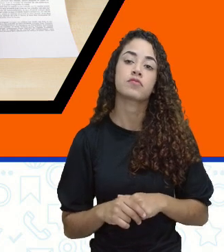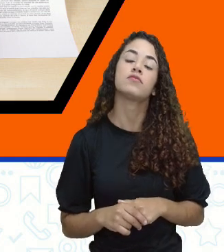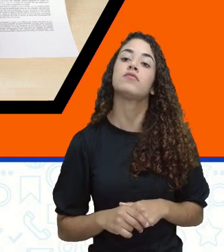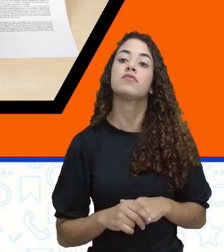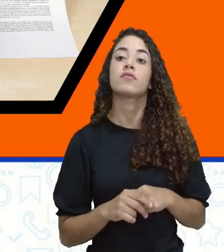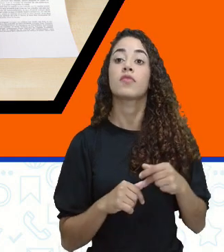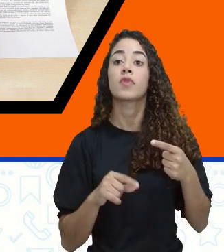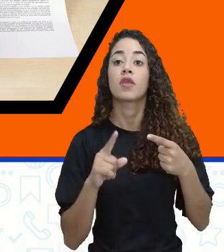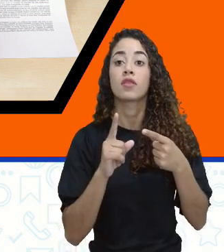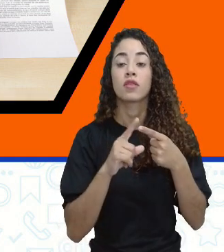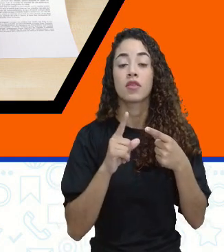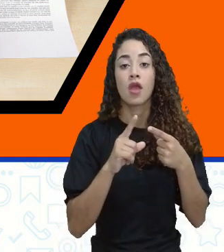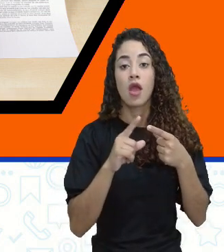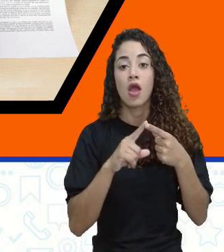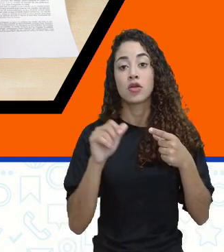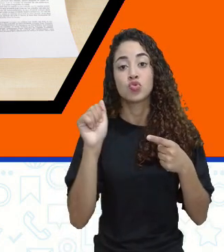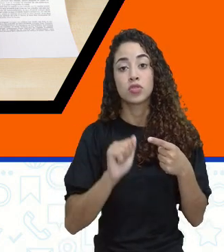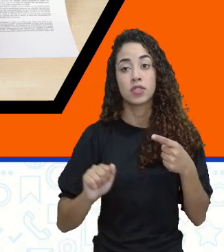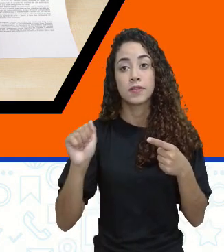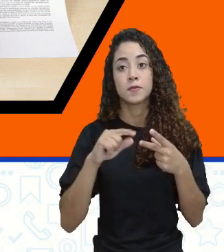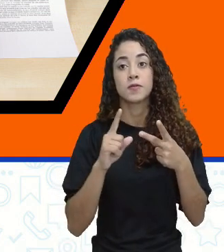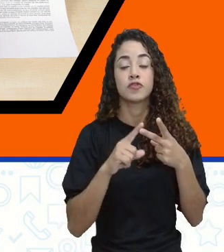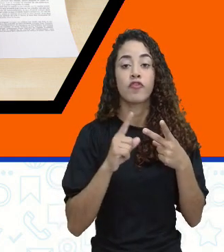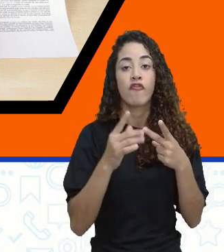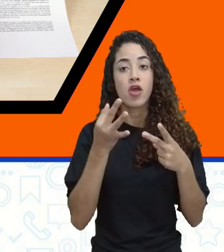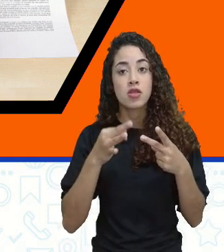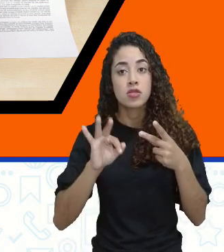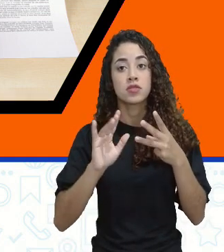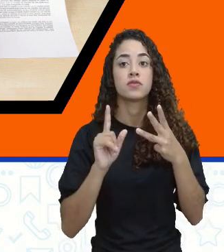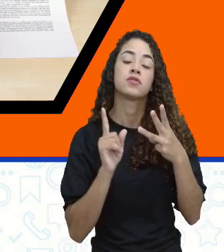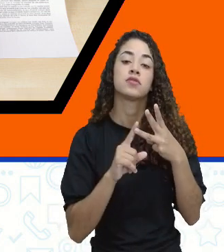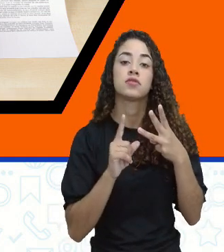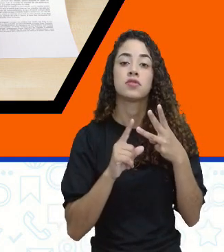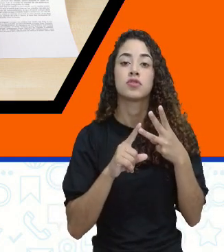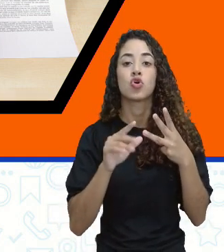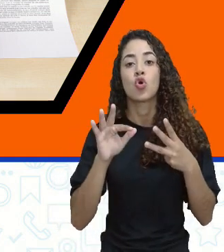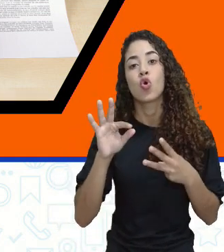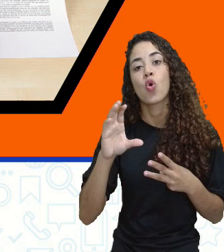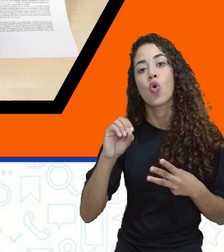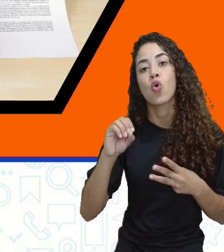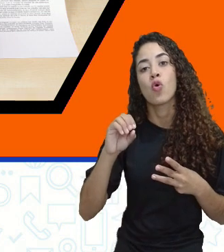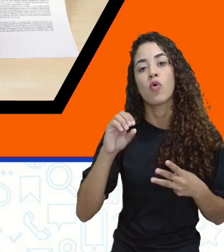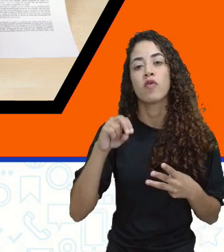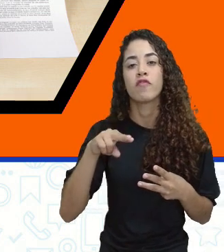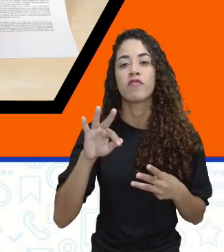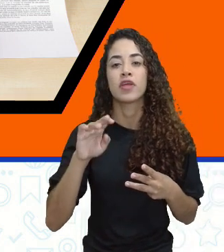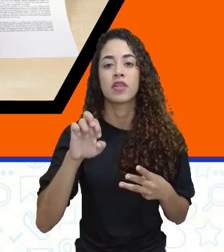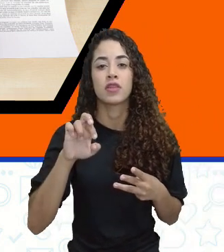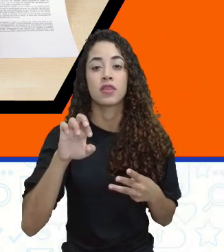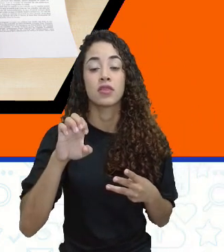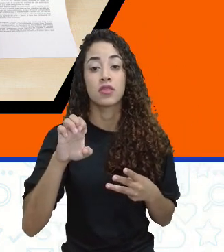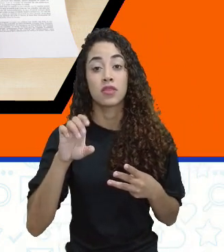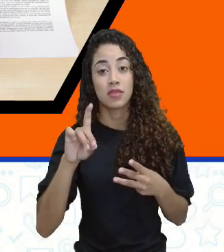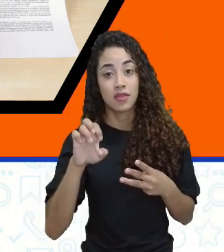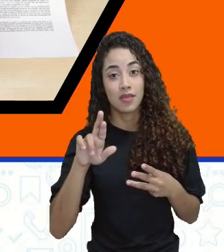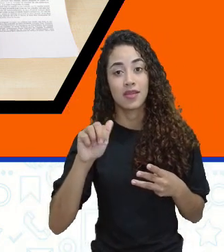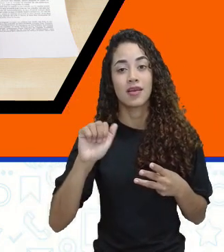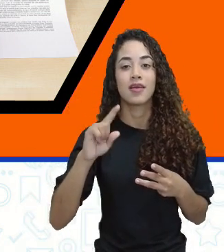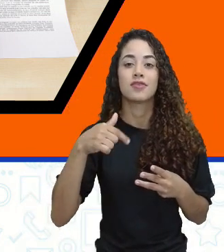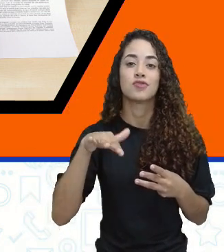Que a gente tem aí as associações, as federações e as confederações. Então, pensem